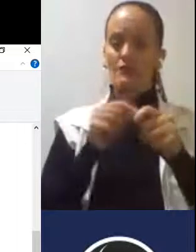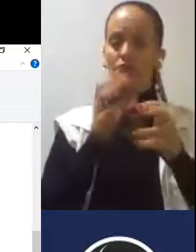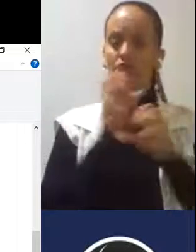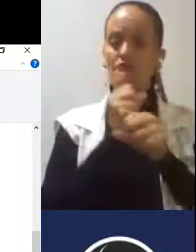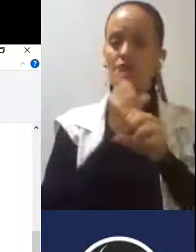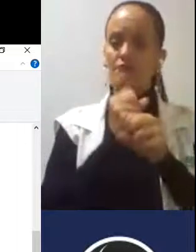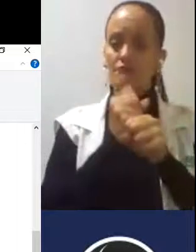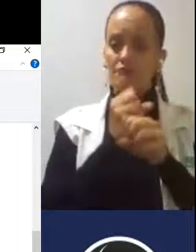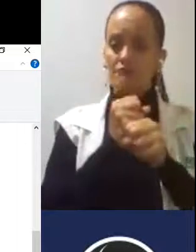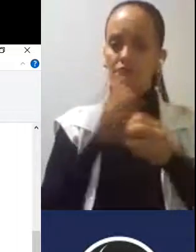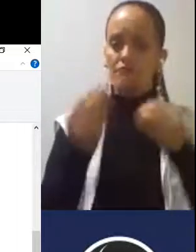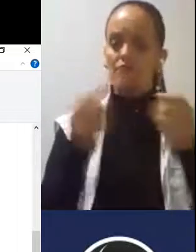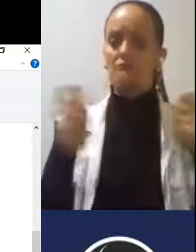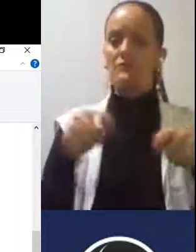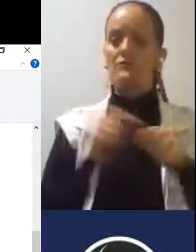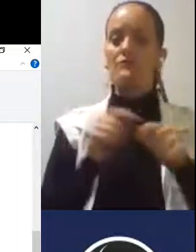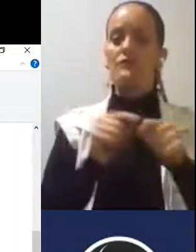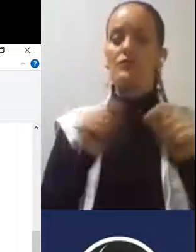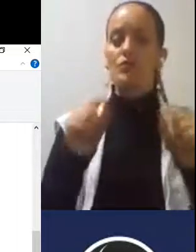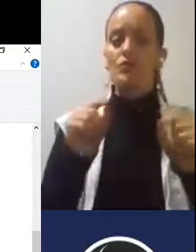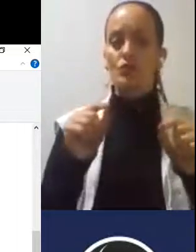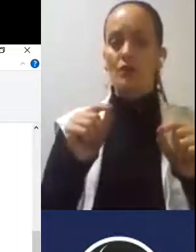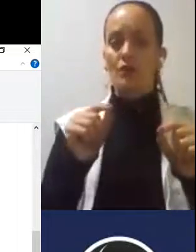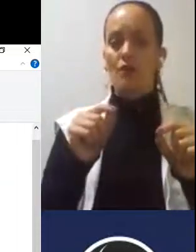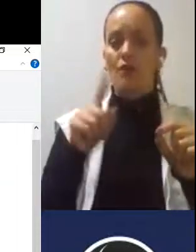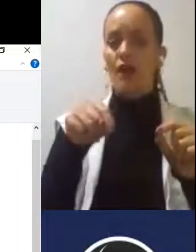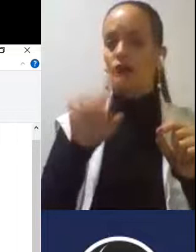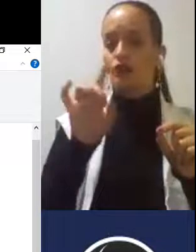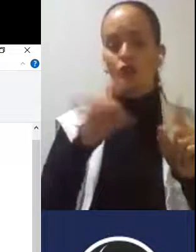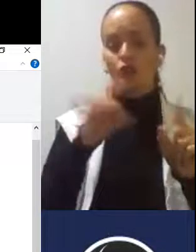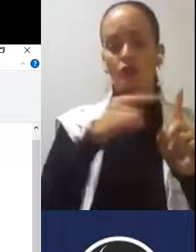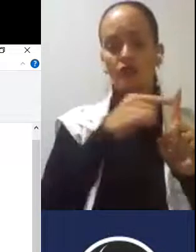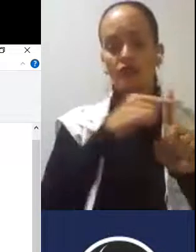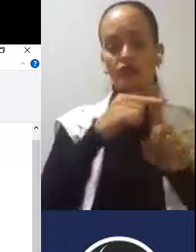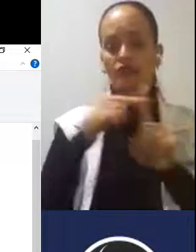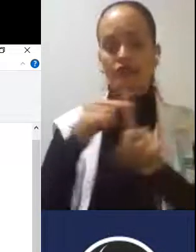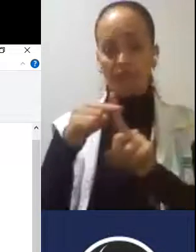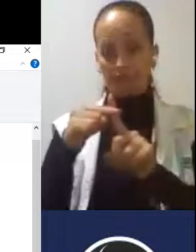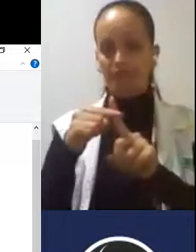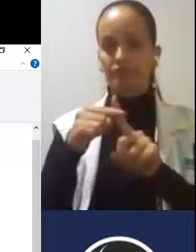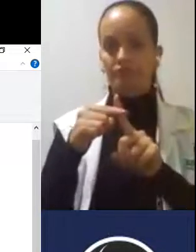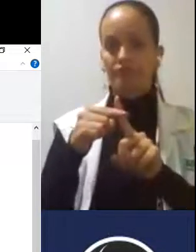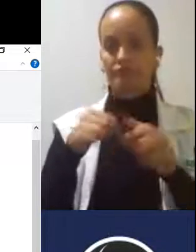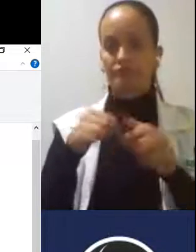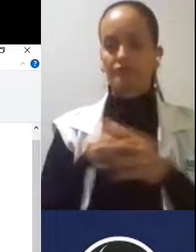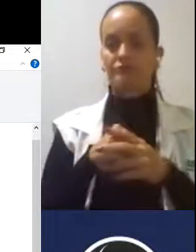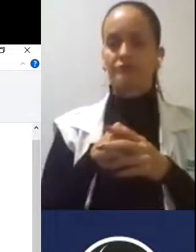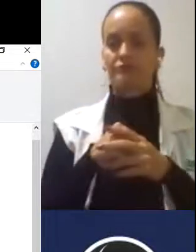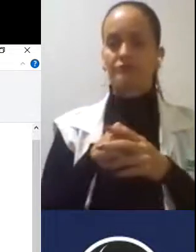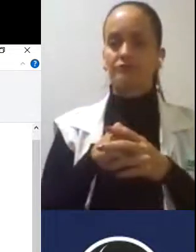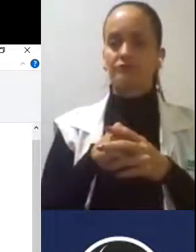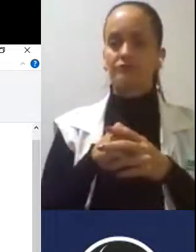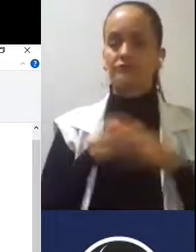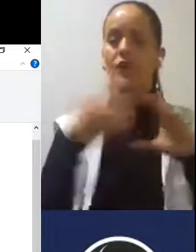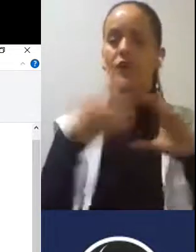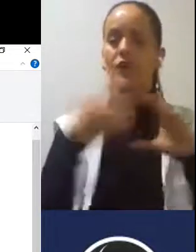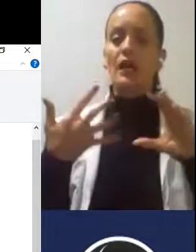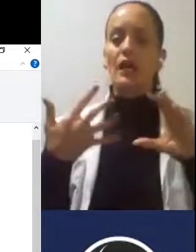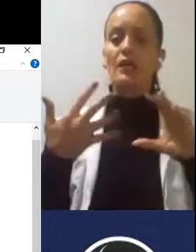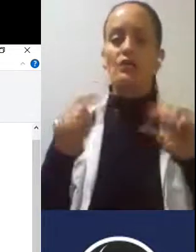o quê? Somar essas 3 resistências aqui, certo? Então, característica do circuito misto. Tem um circuito em